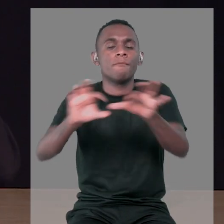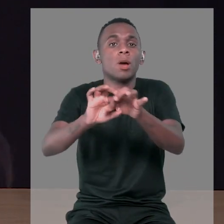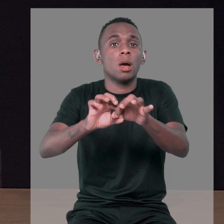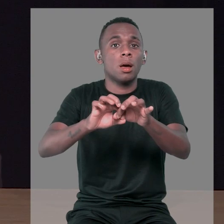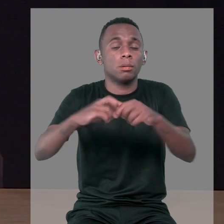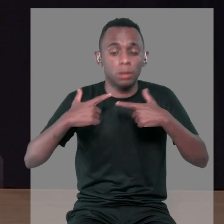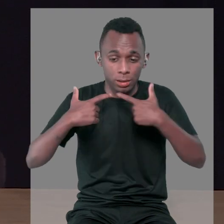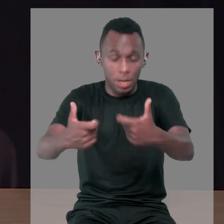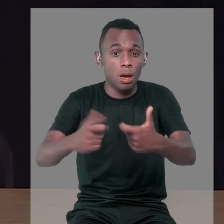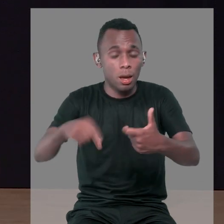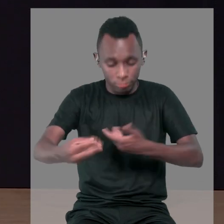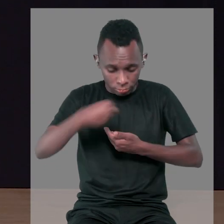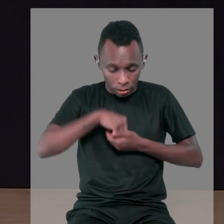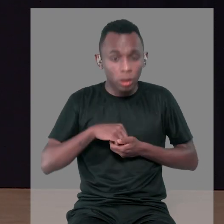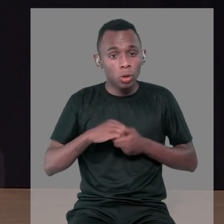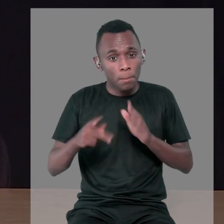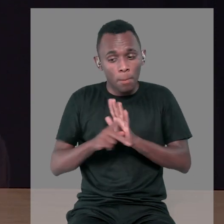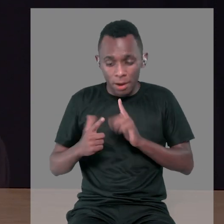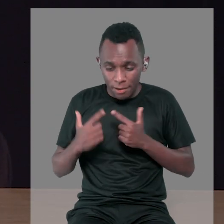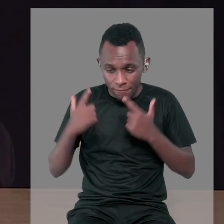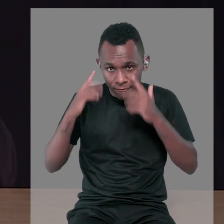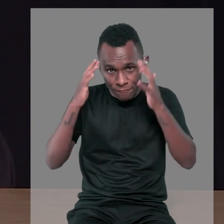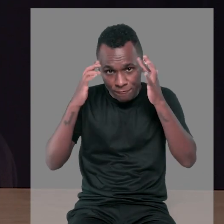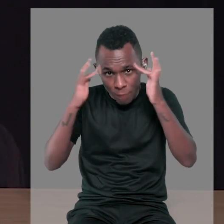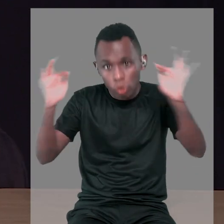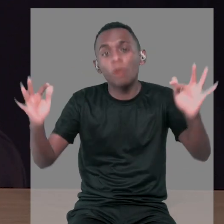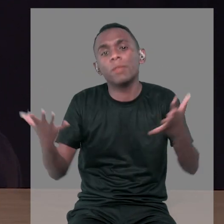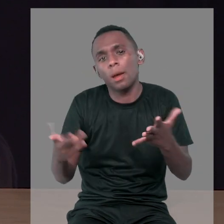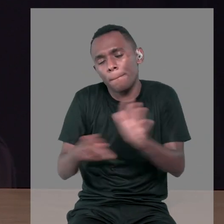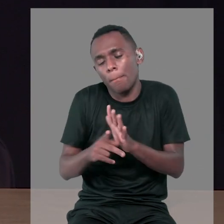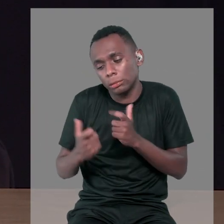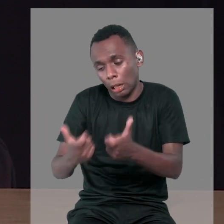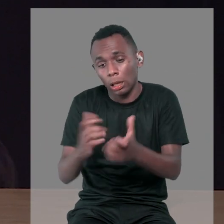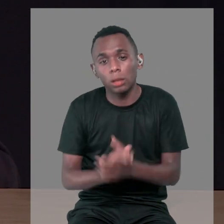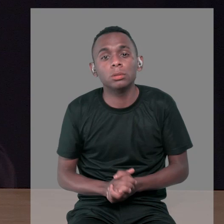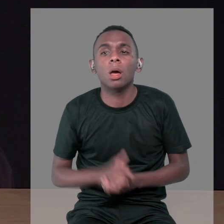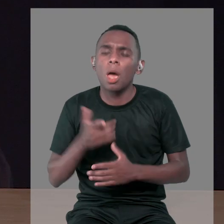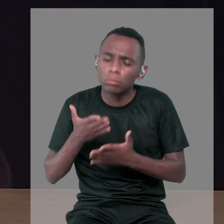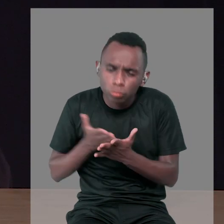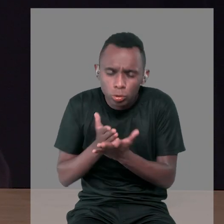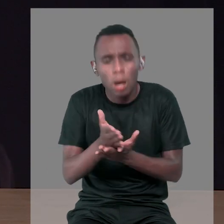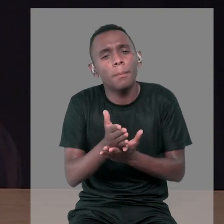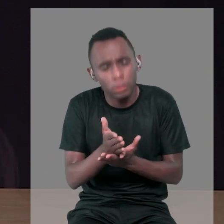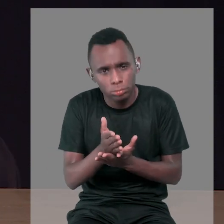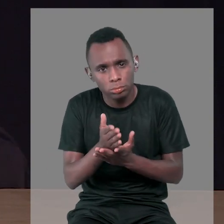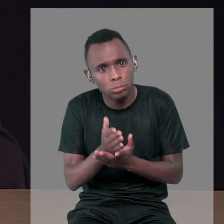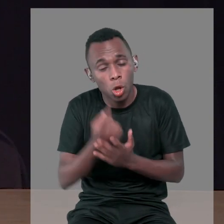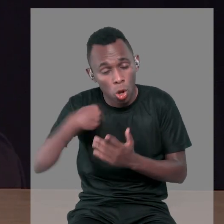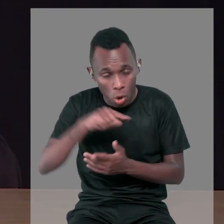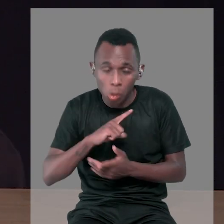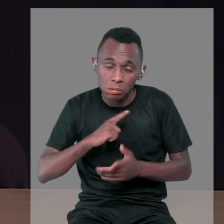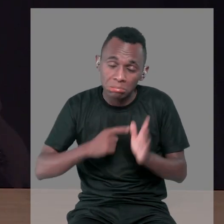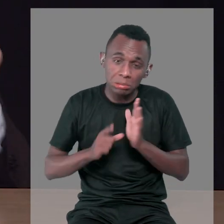uma filosofia da guerra. Uma filosofia da guerra que, pelo caminho técnico seguido por nós, fez com